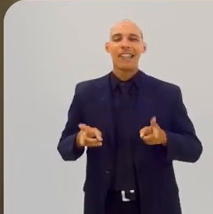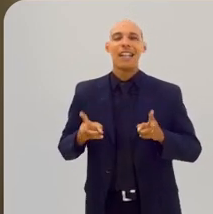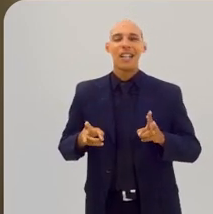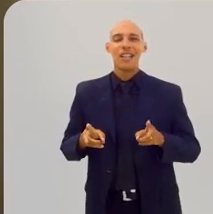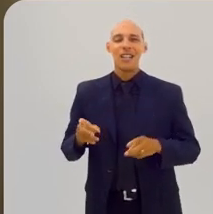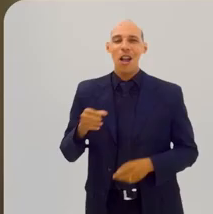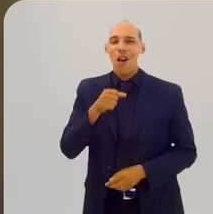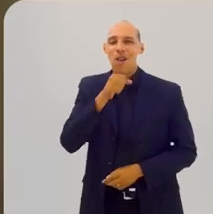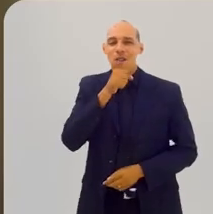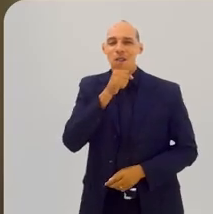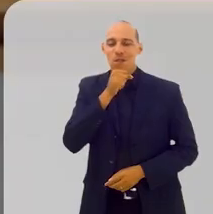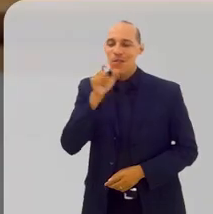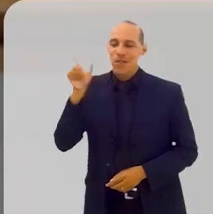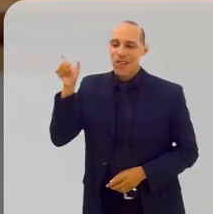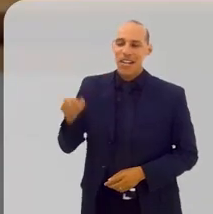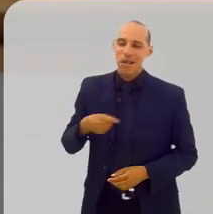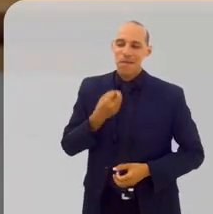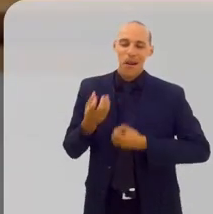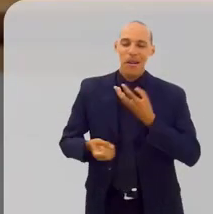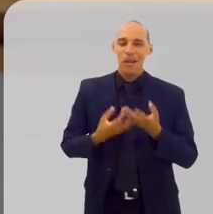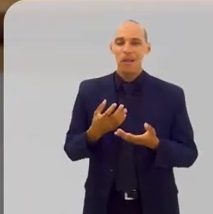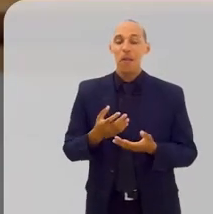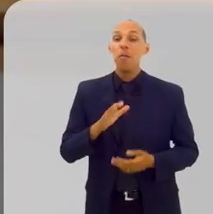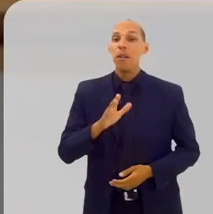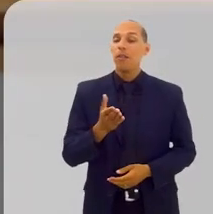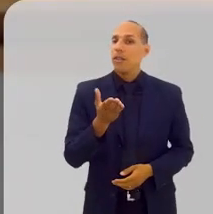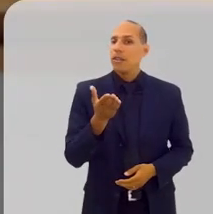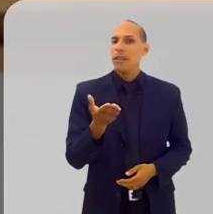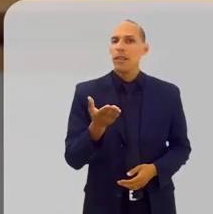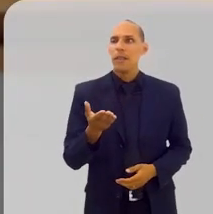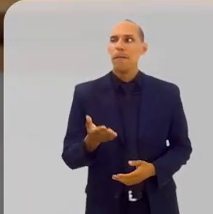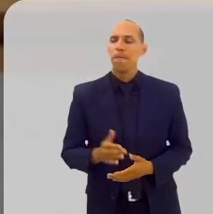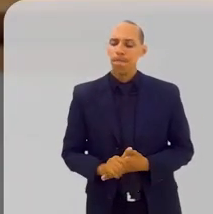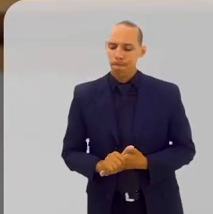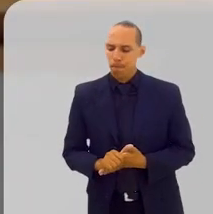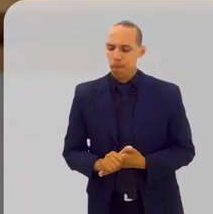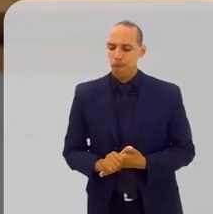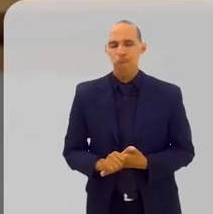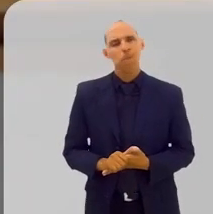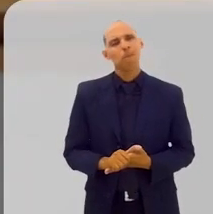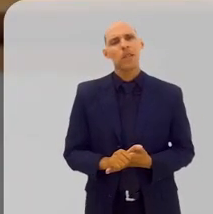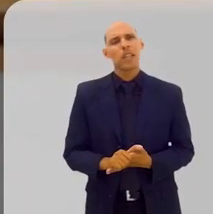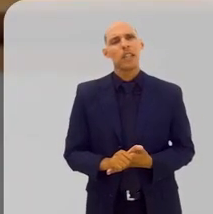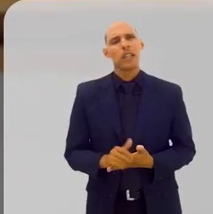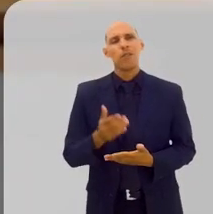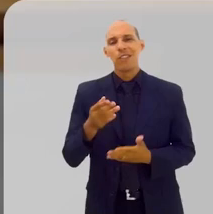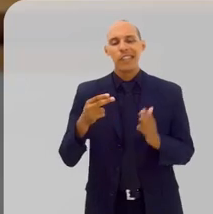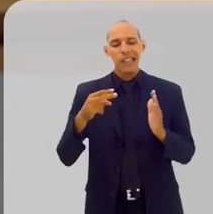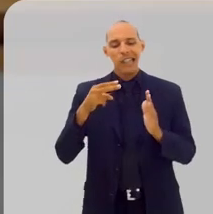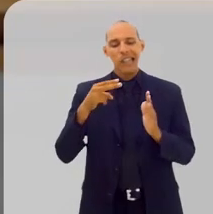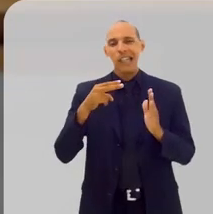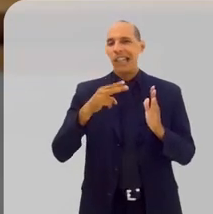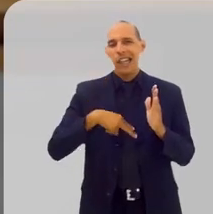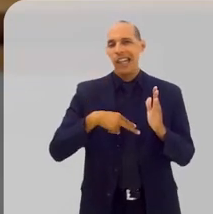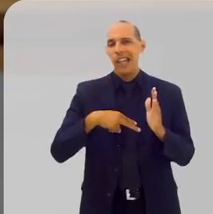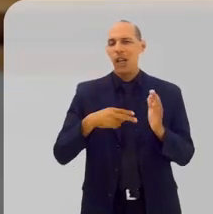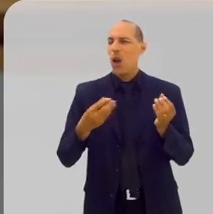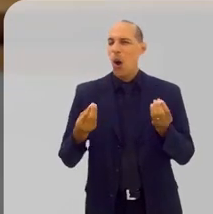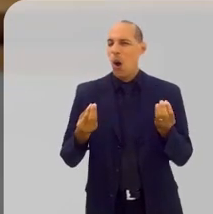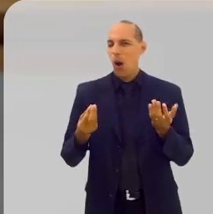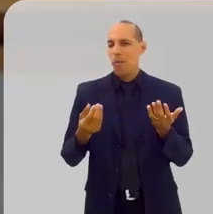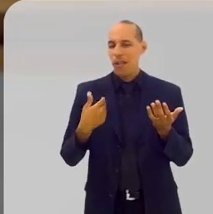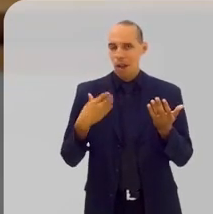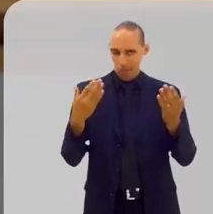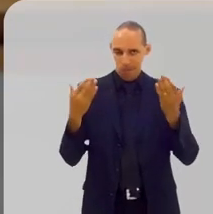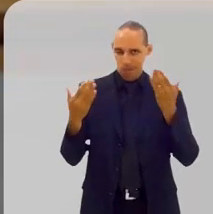de ter uma boa poeta como é que você porque assim como é que você lê isso